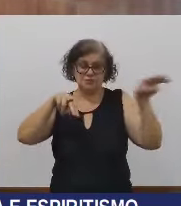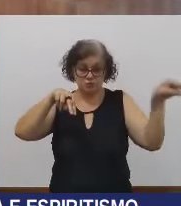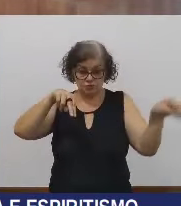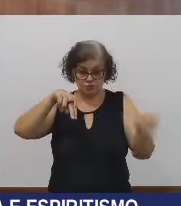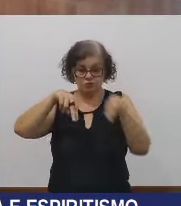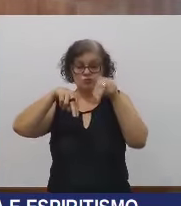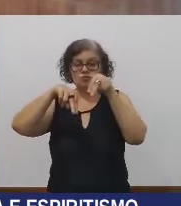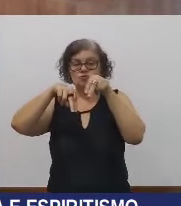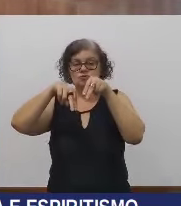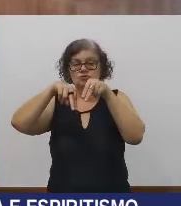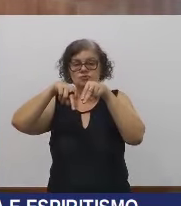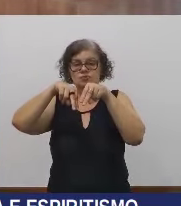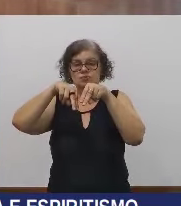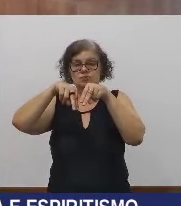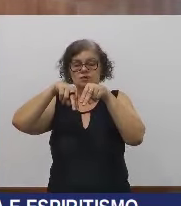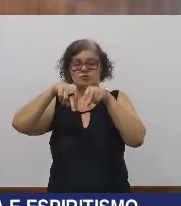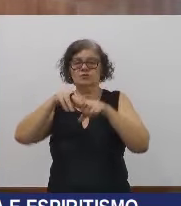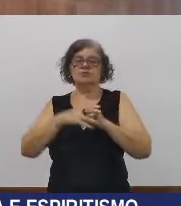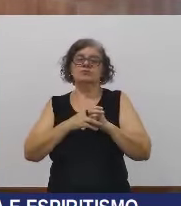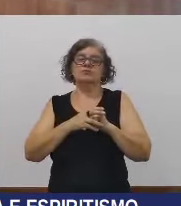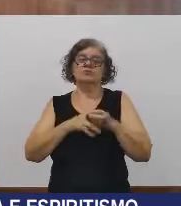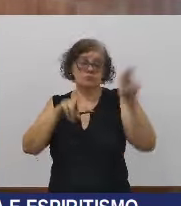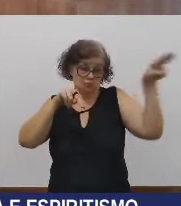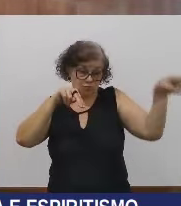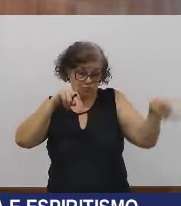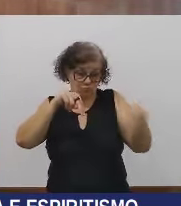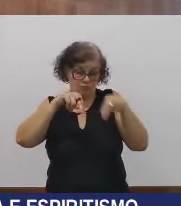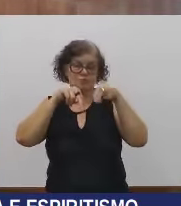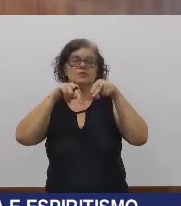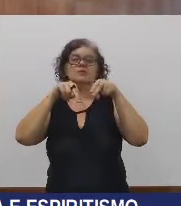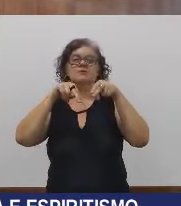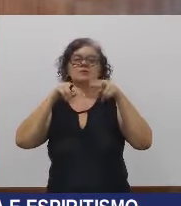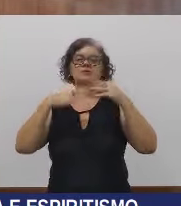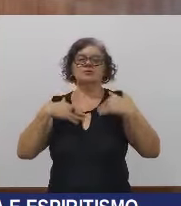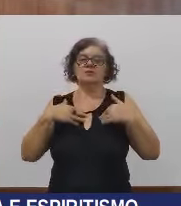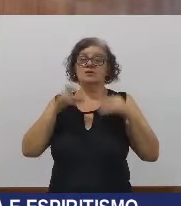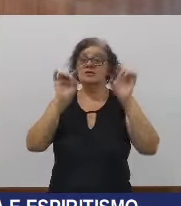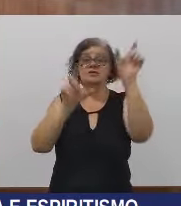mentores espirituais, os nossos guias,